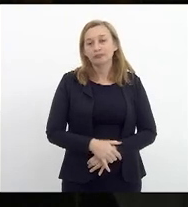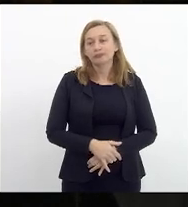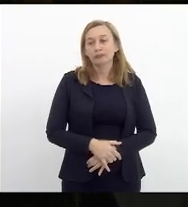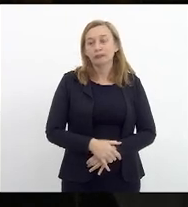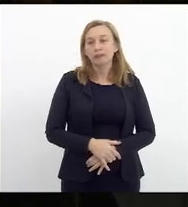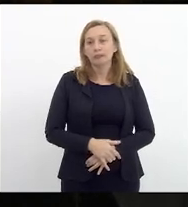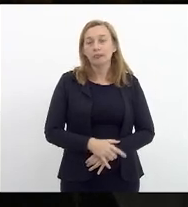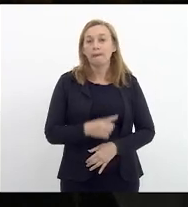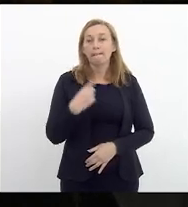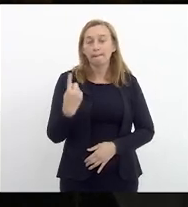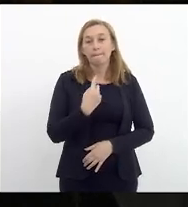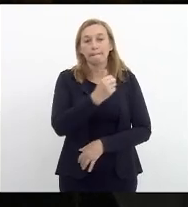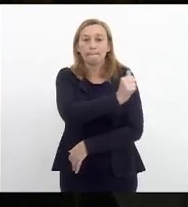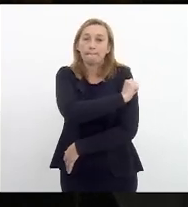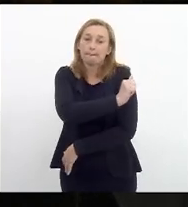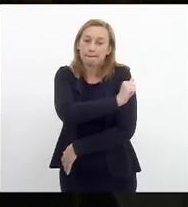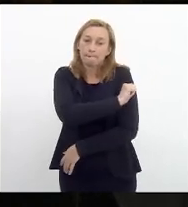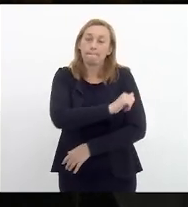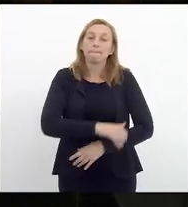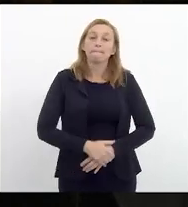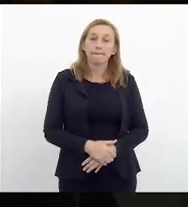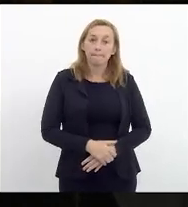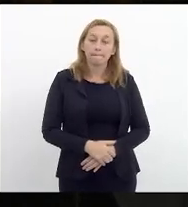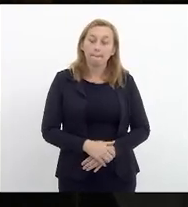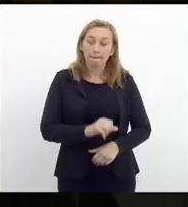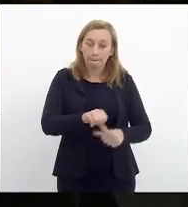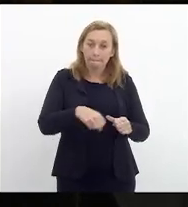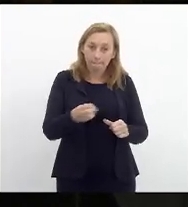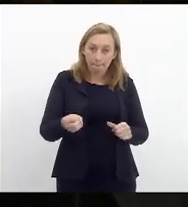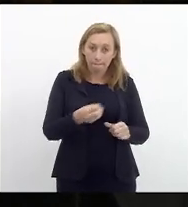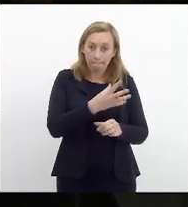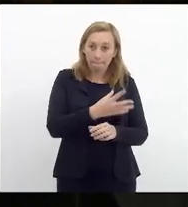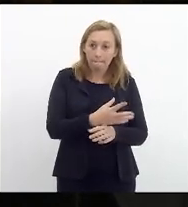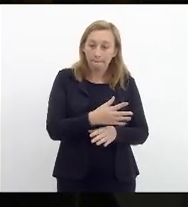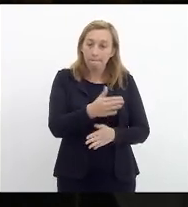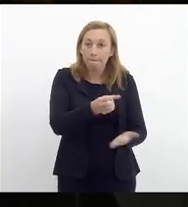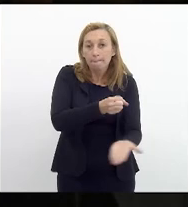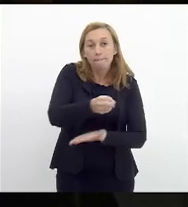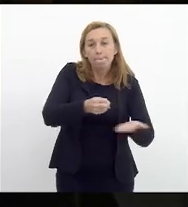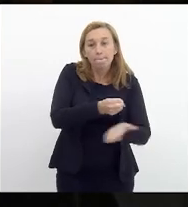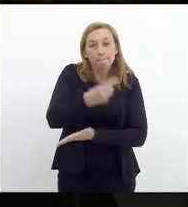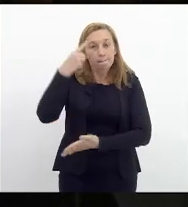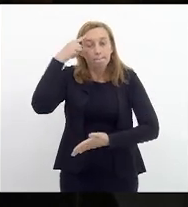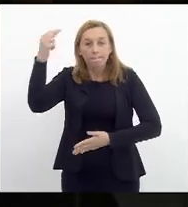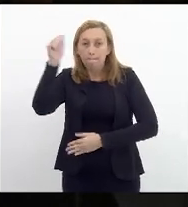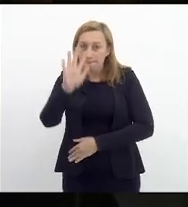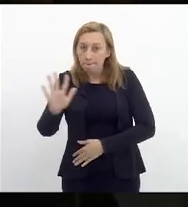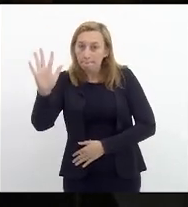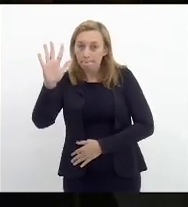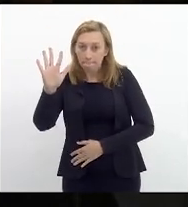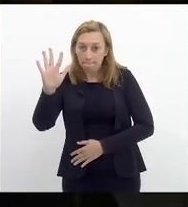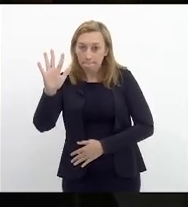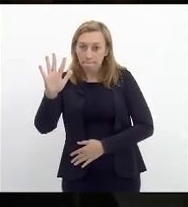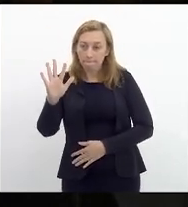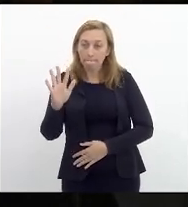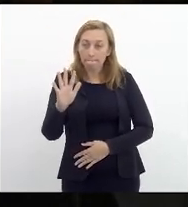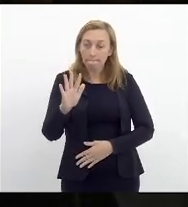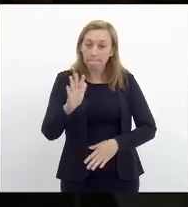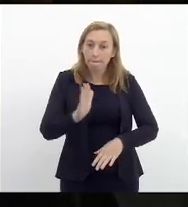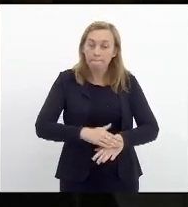dos nossos estudantes. A reforma, ela se baseia numa ideia geral de dar